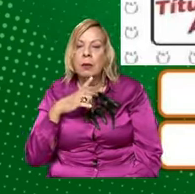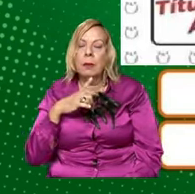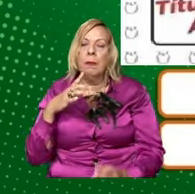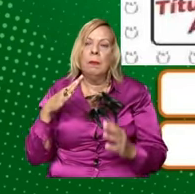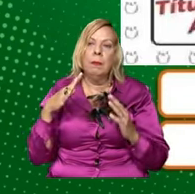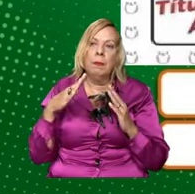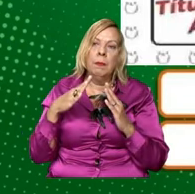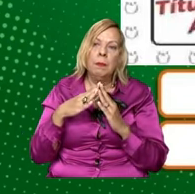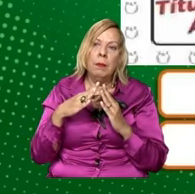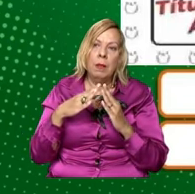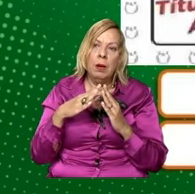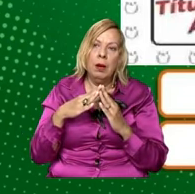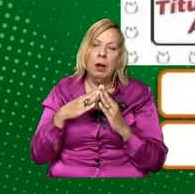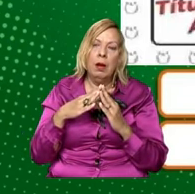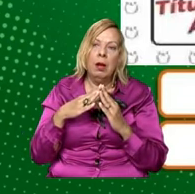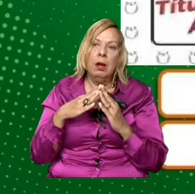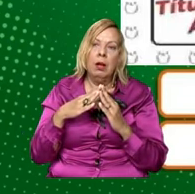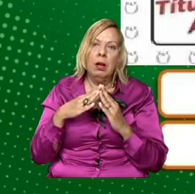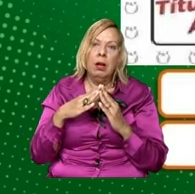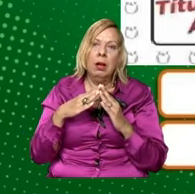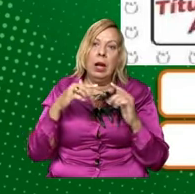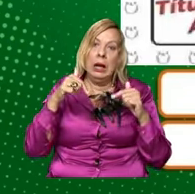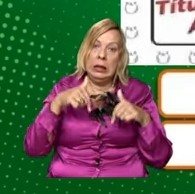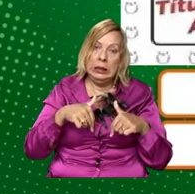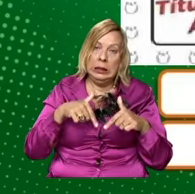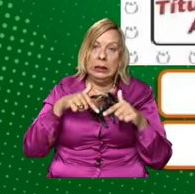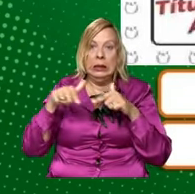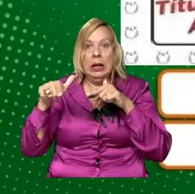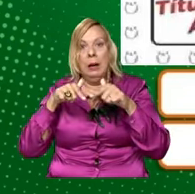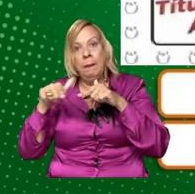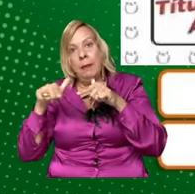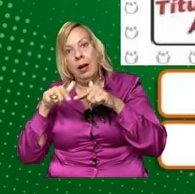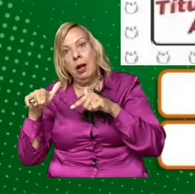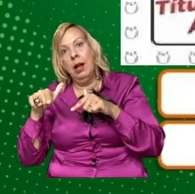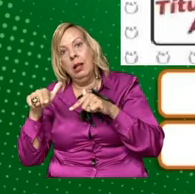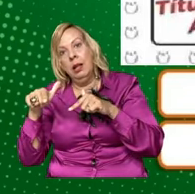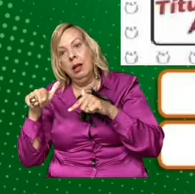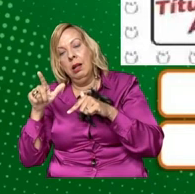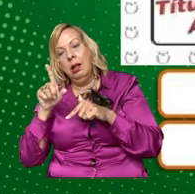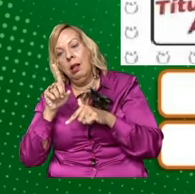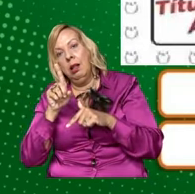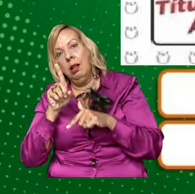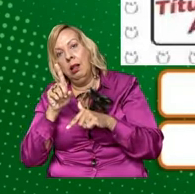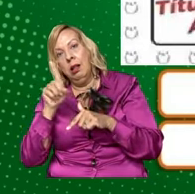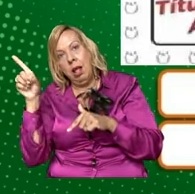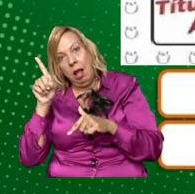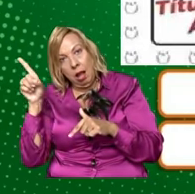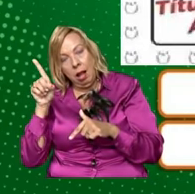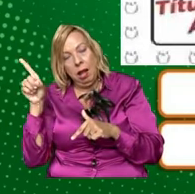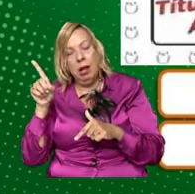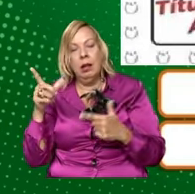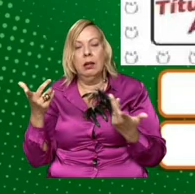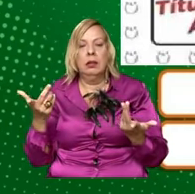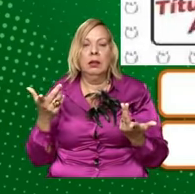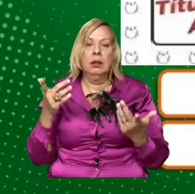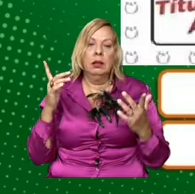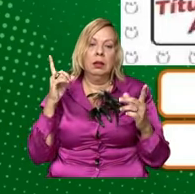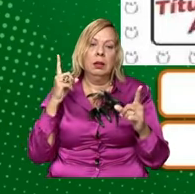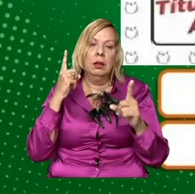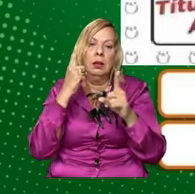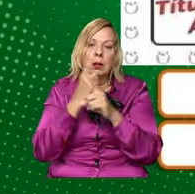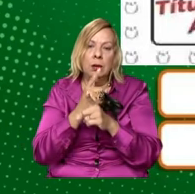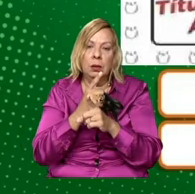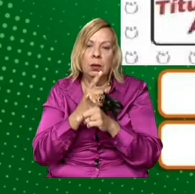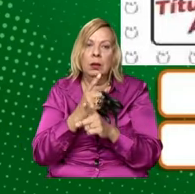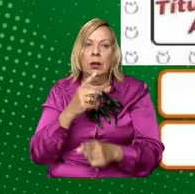né? Pode trabalhar por aqui. Vamos saber, né, a história. A gente só sabe a história quando o nosso